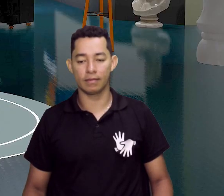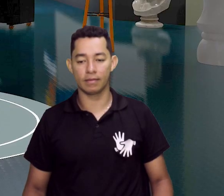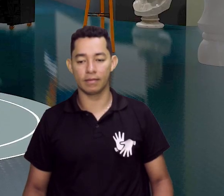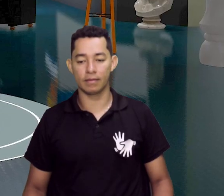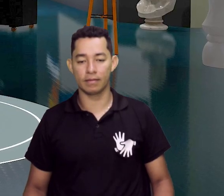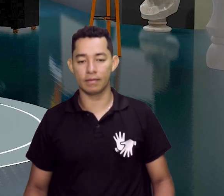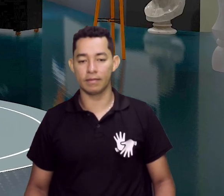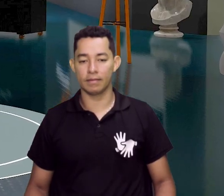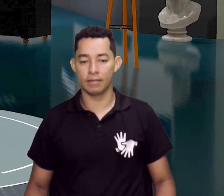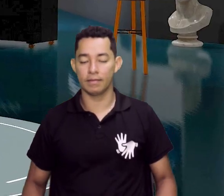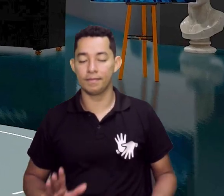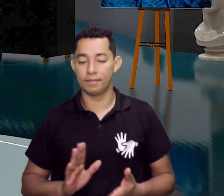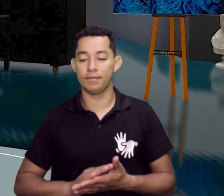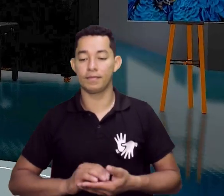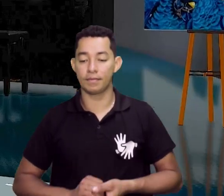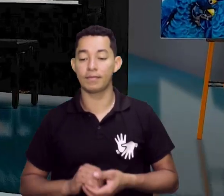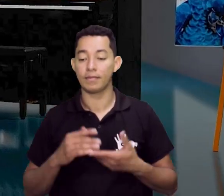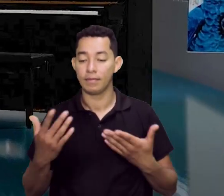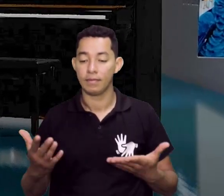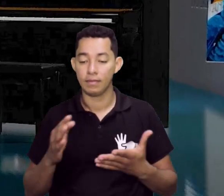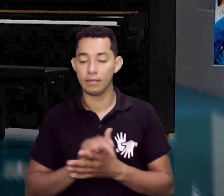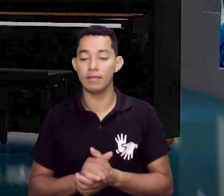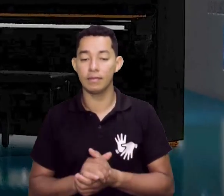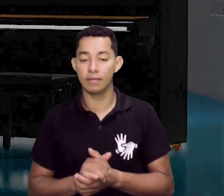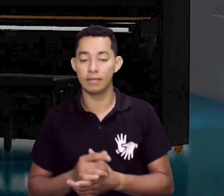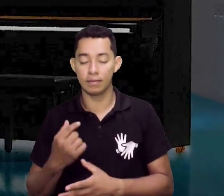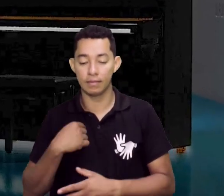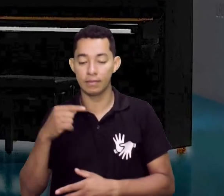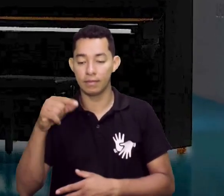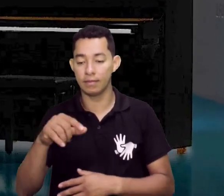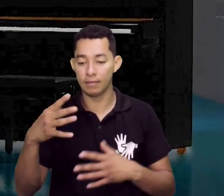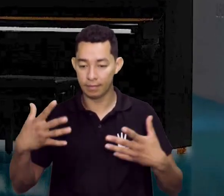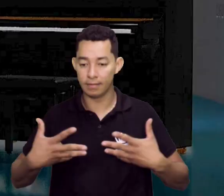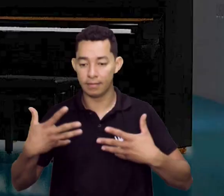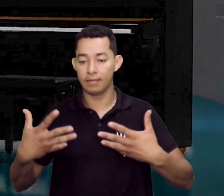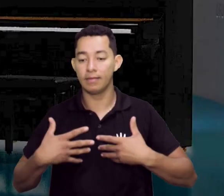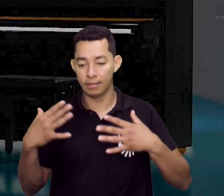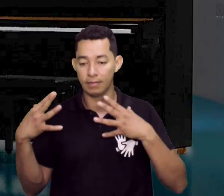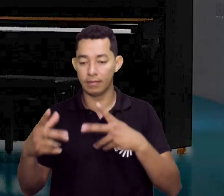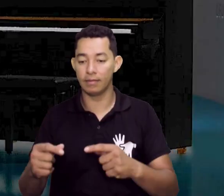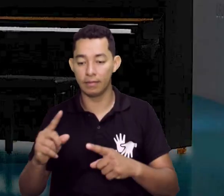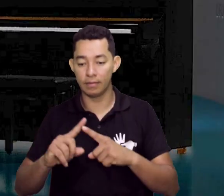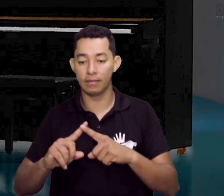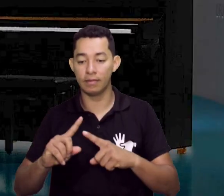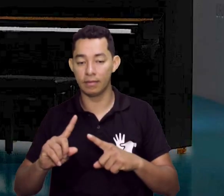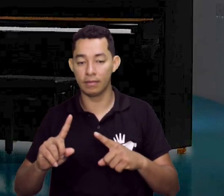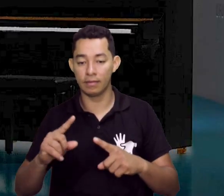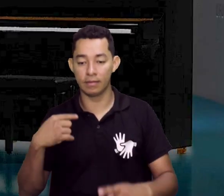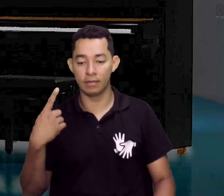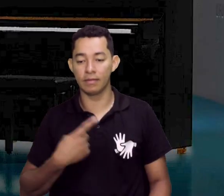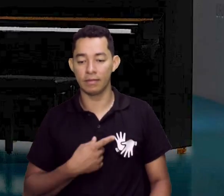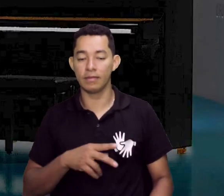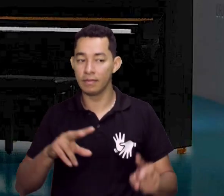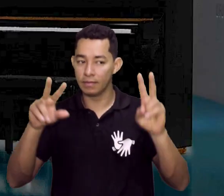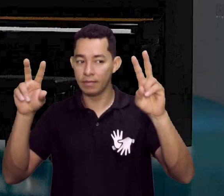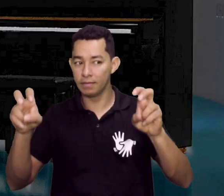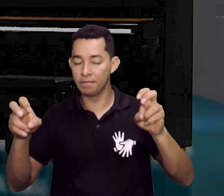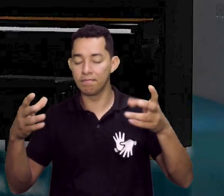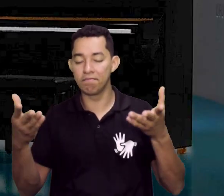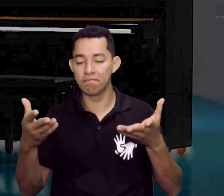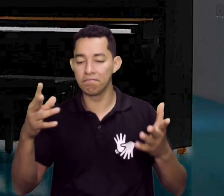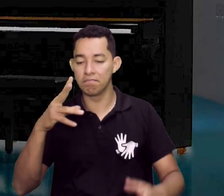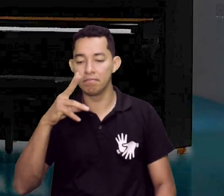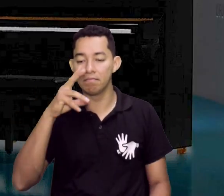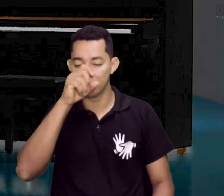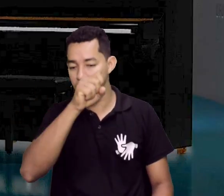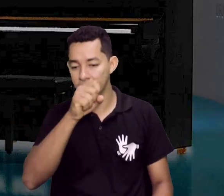Yeah! É nóis! Então, tô com essa alegria todinha, mas o nosso tema hoje é forte, tá?